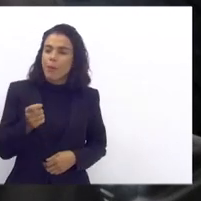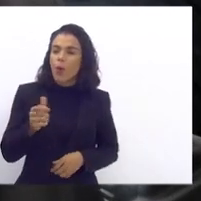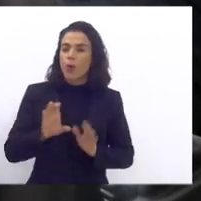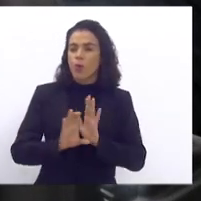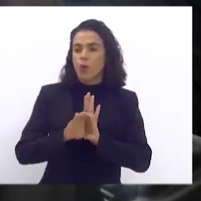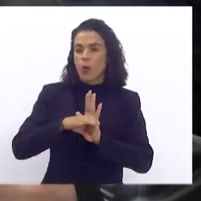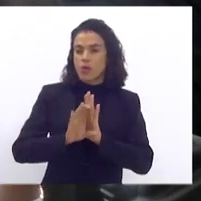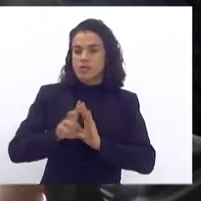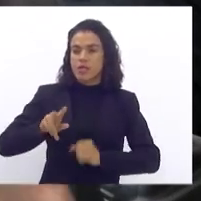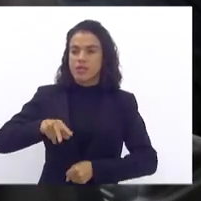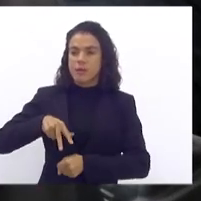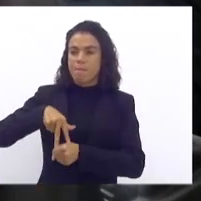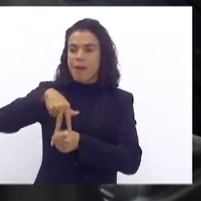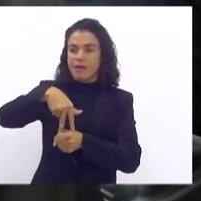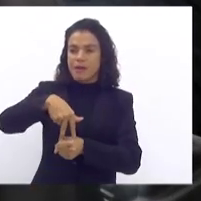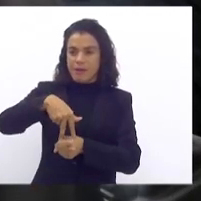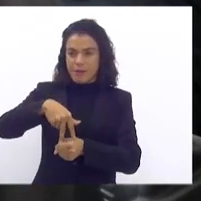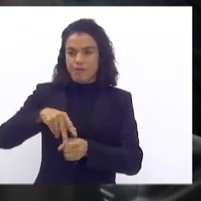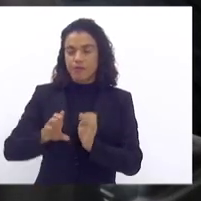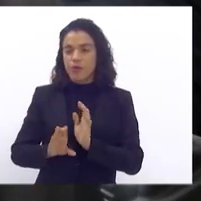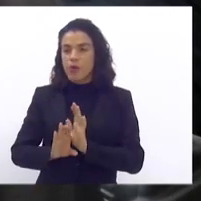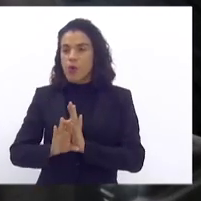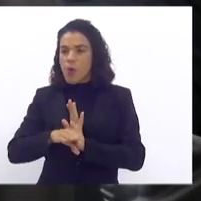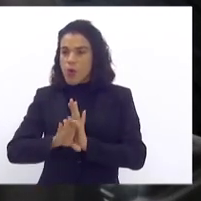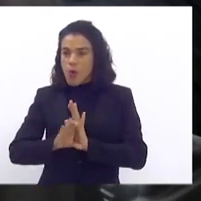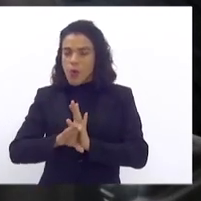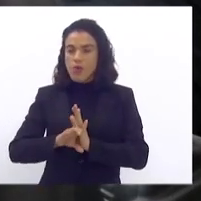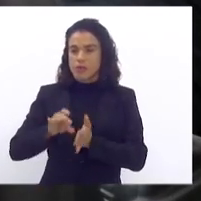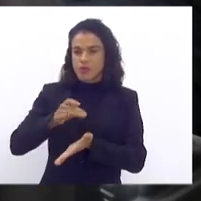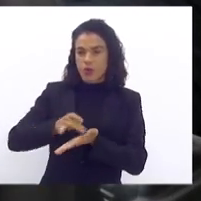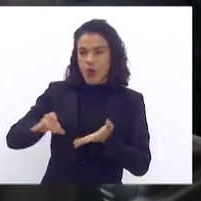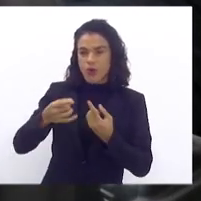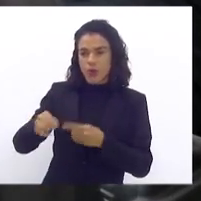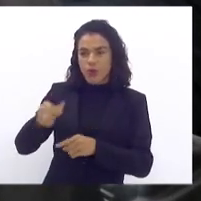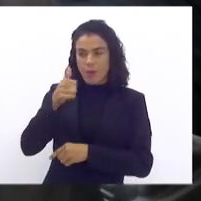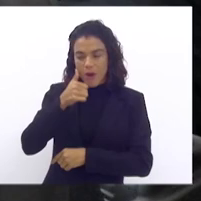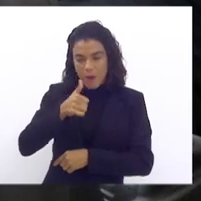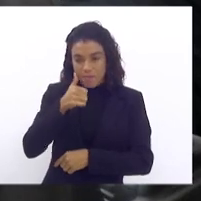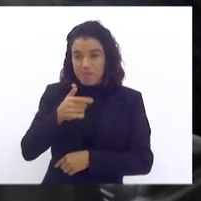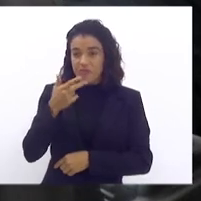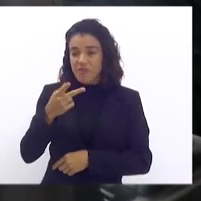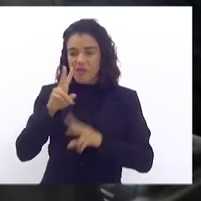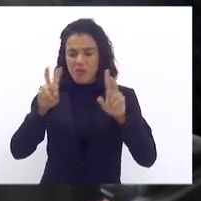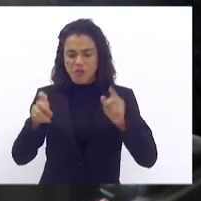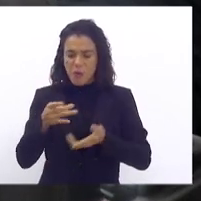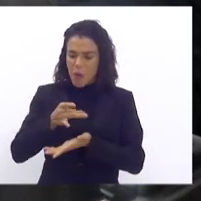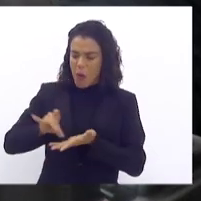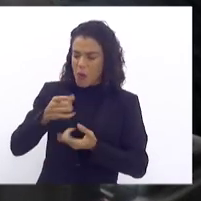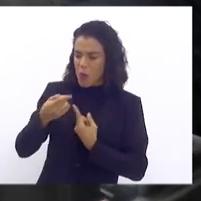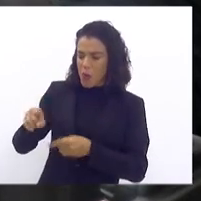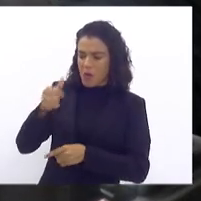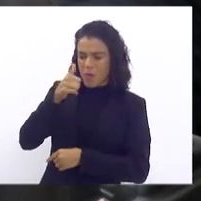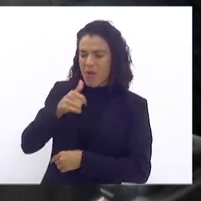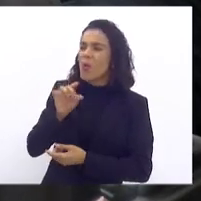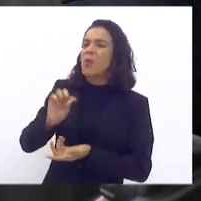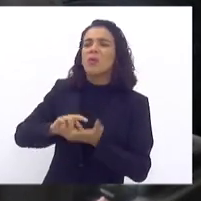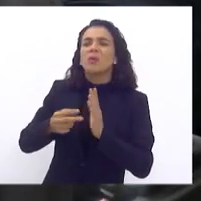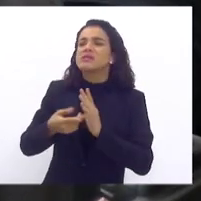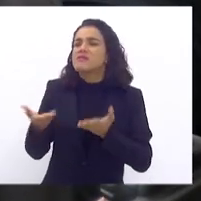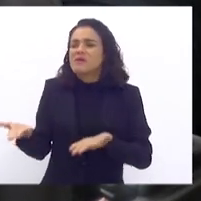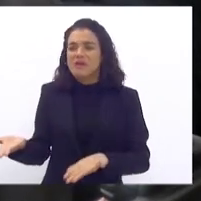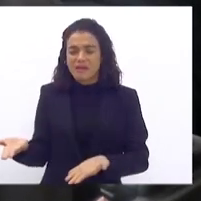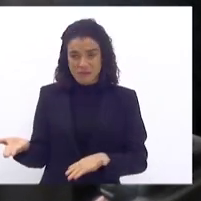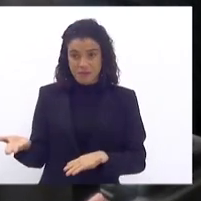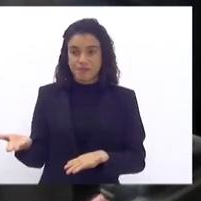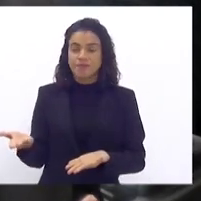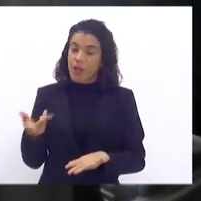de patriarcado, pouco o conceito de misoginia. Tanto é que você fala misoginia, as pessoas te estranham. O que é isso? E aí